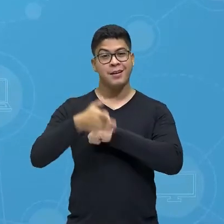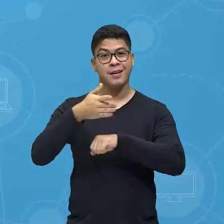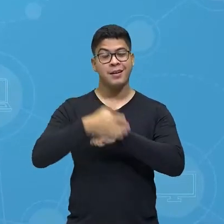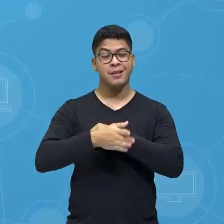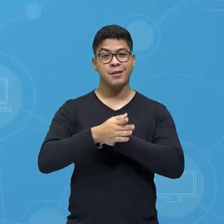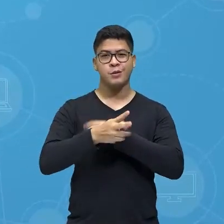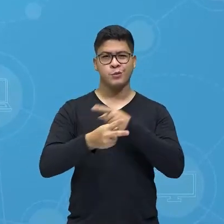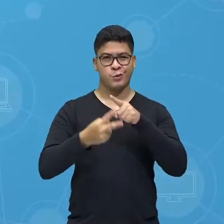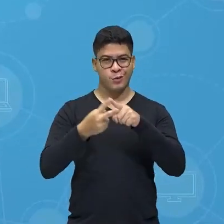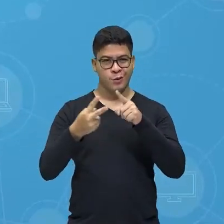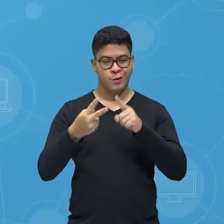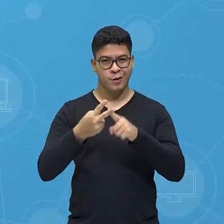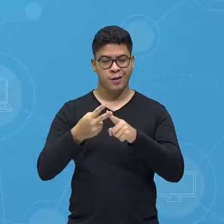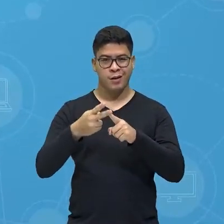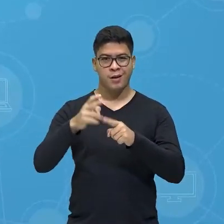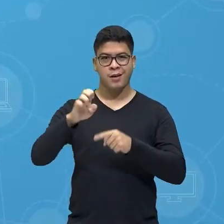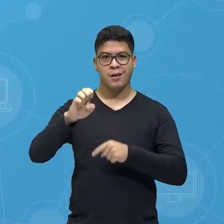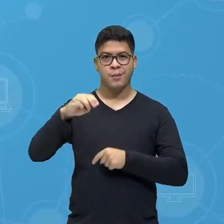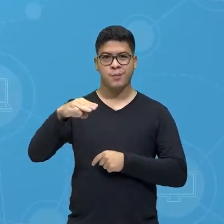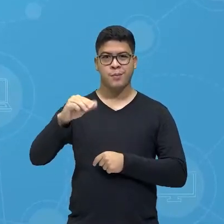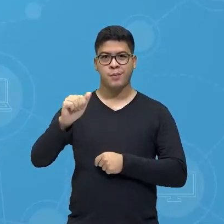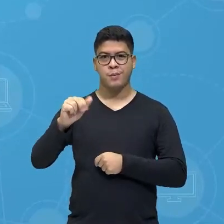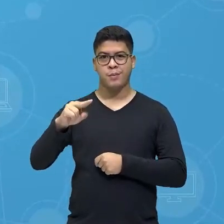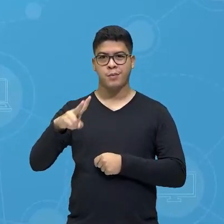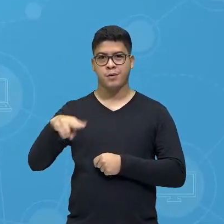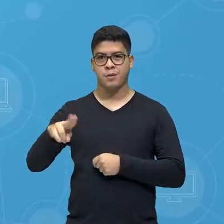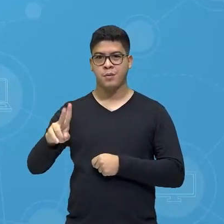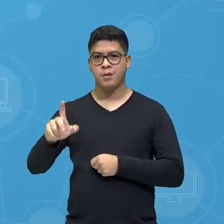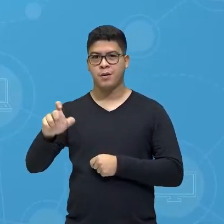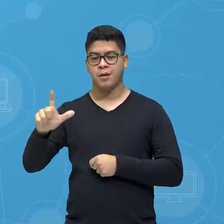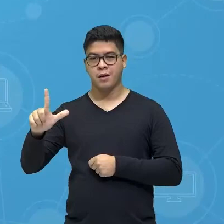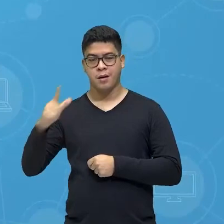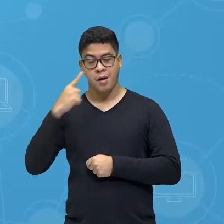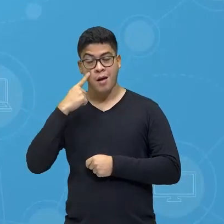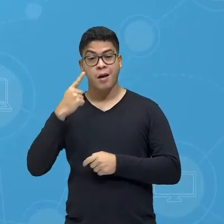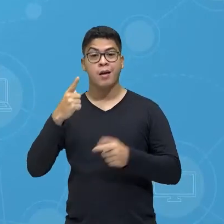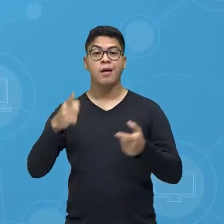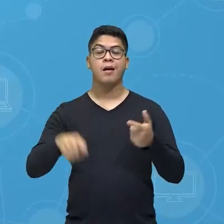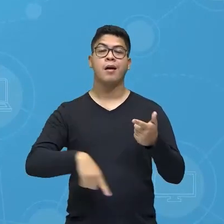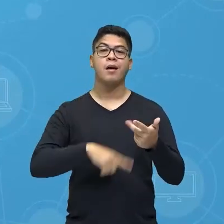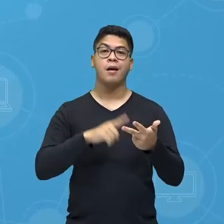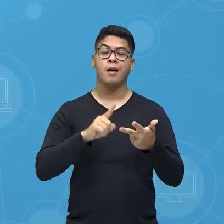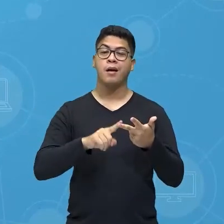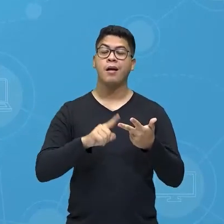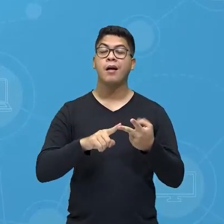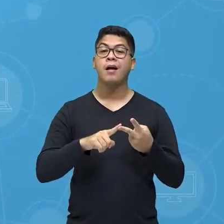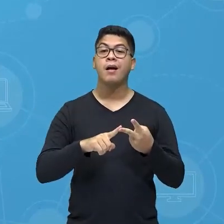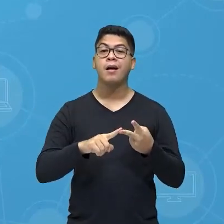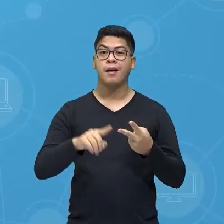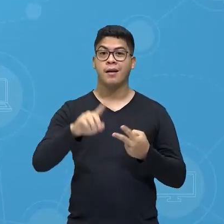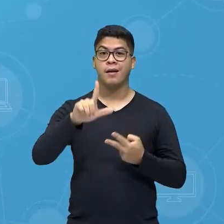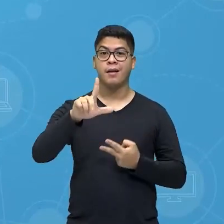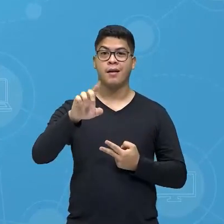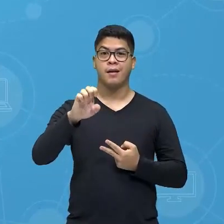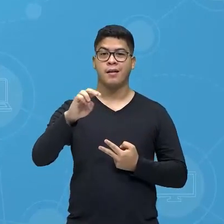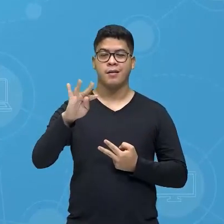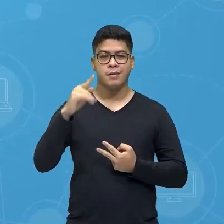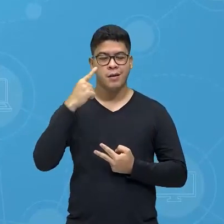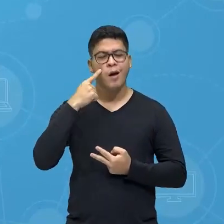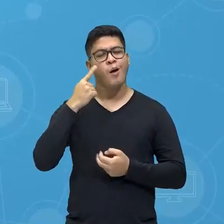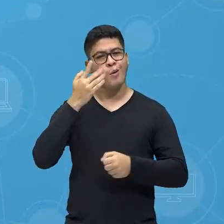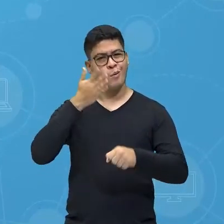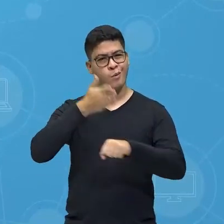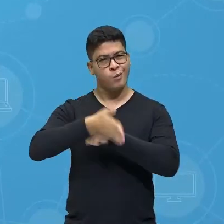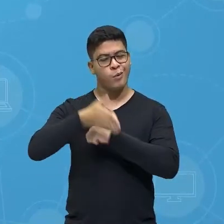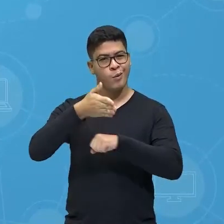da Letícia. Muito obrigada, viu? Continuem por aí, interagindo com os professores, respondendo as questões, porque esse